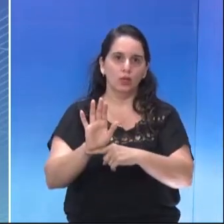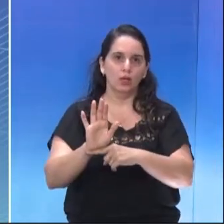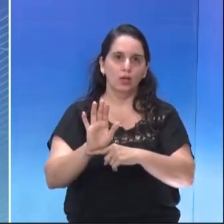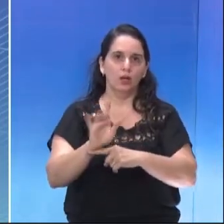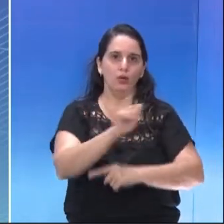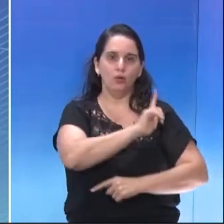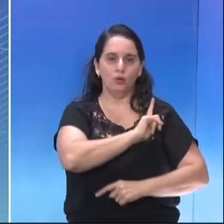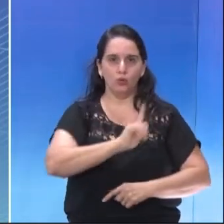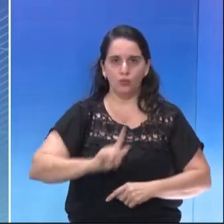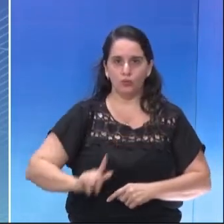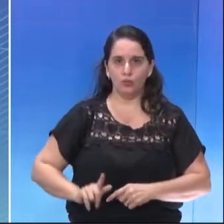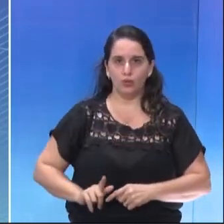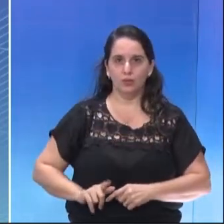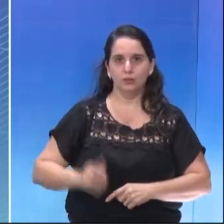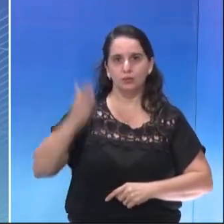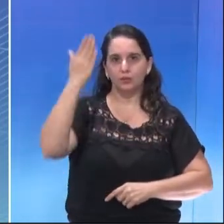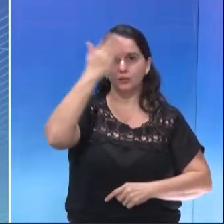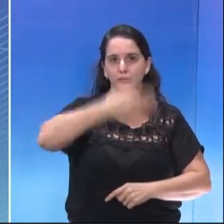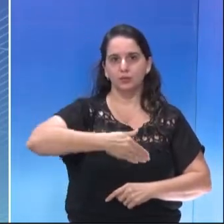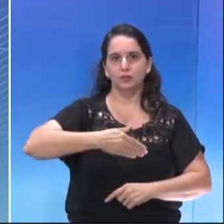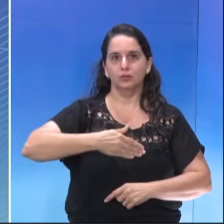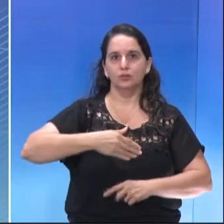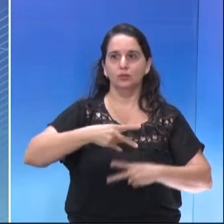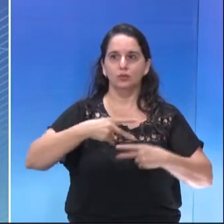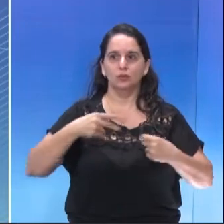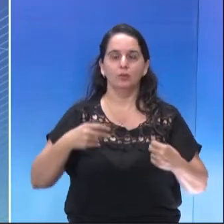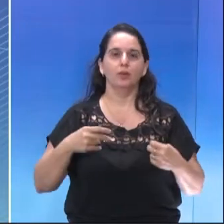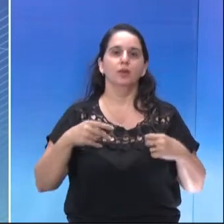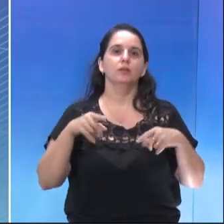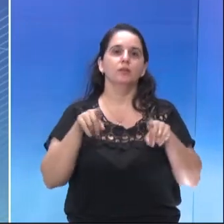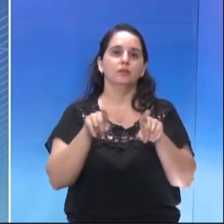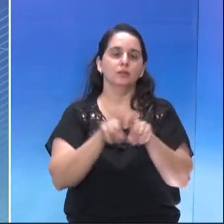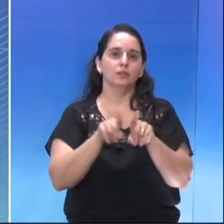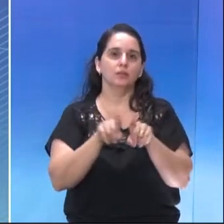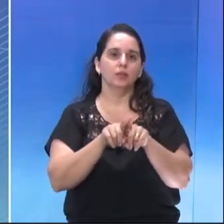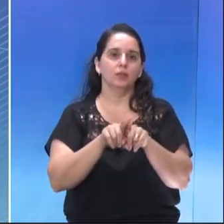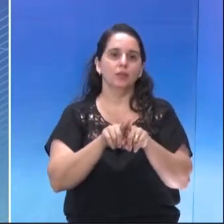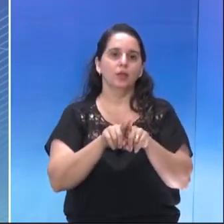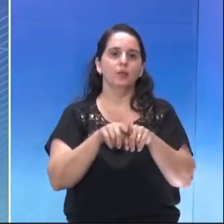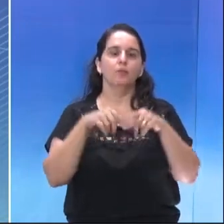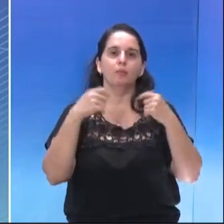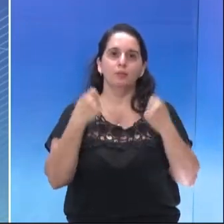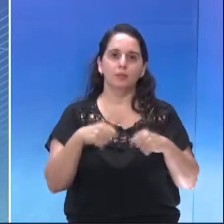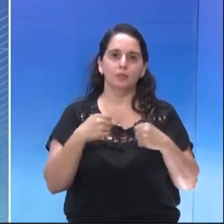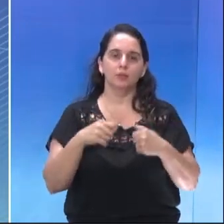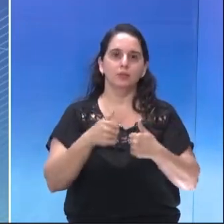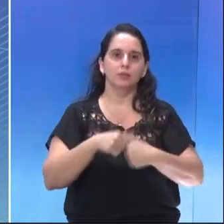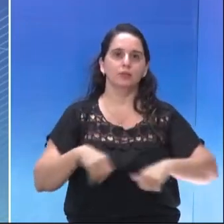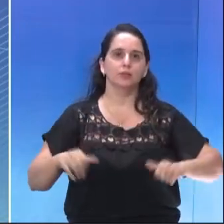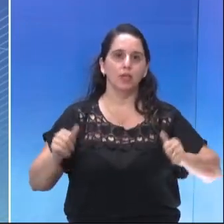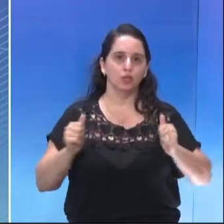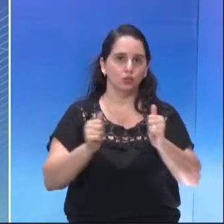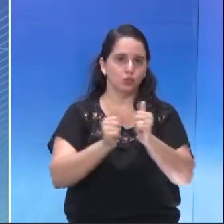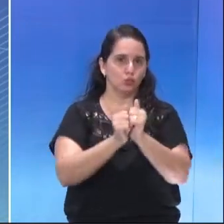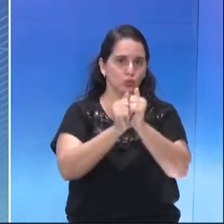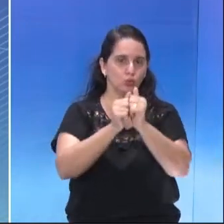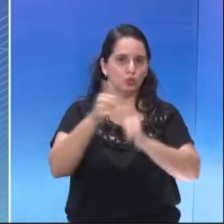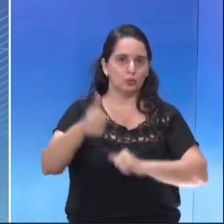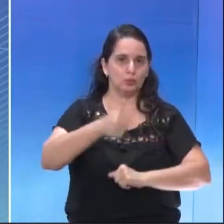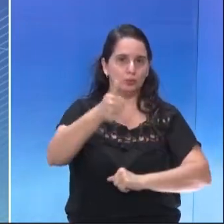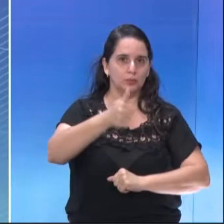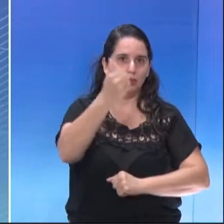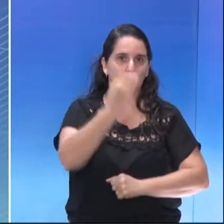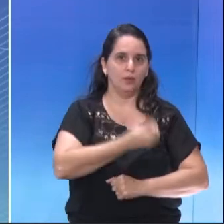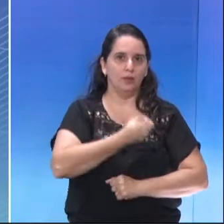na efetivação de ações. Essas ações, elas todas devem caminhar para melhorar a vida do